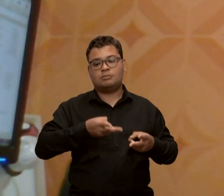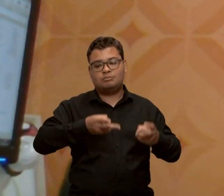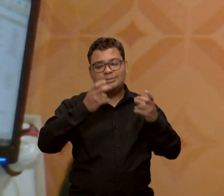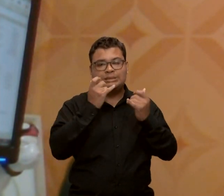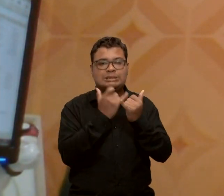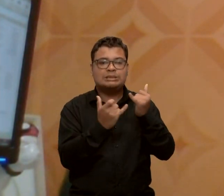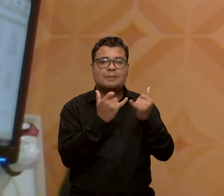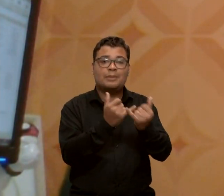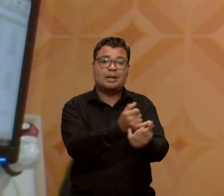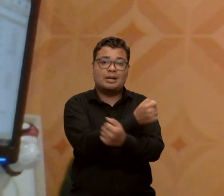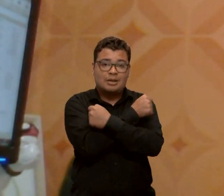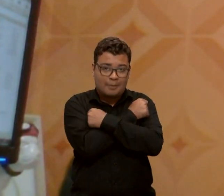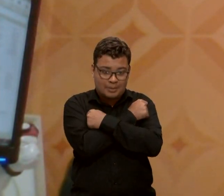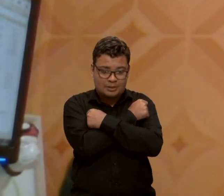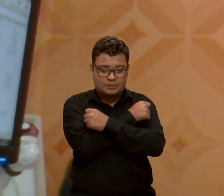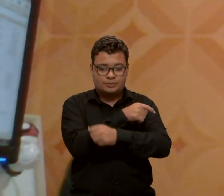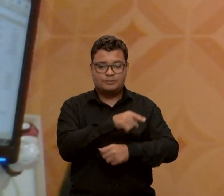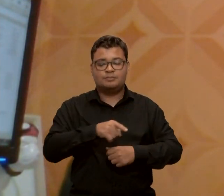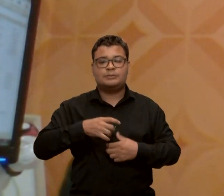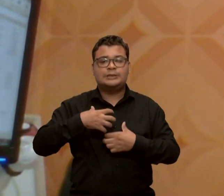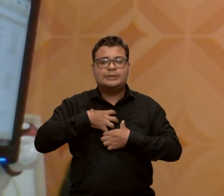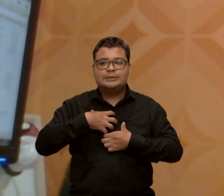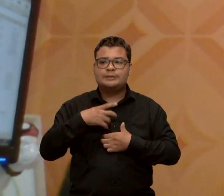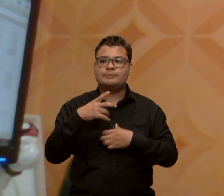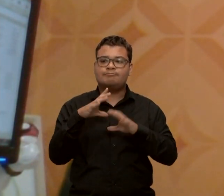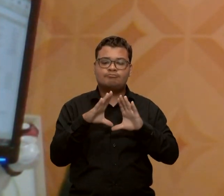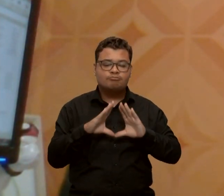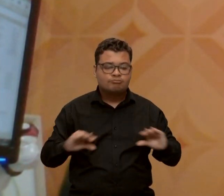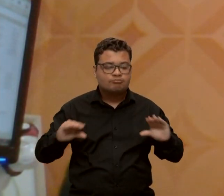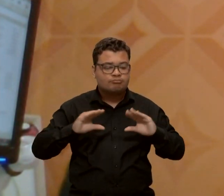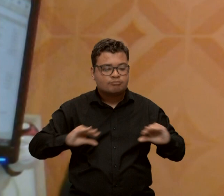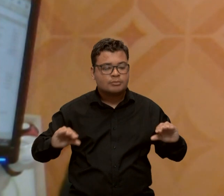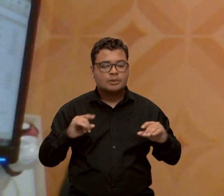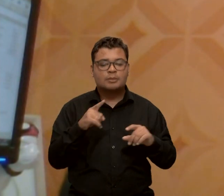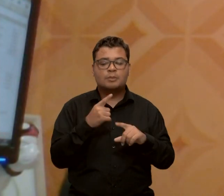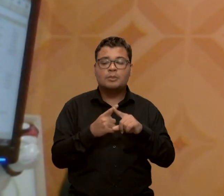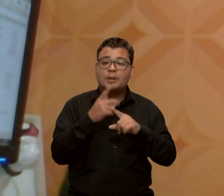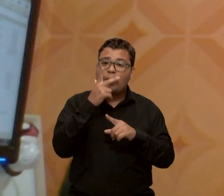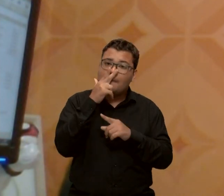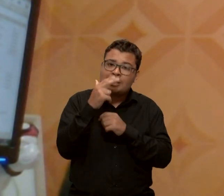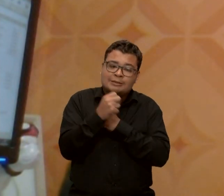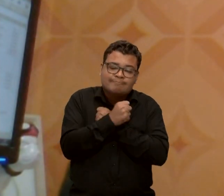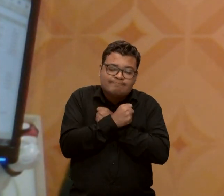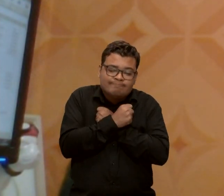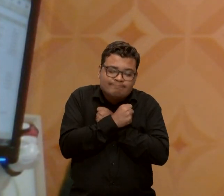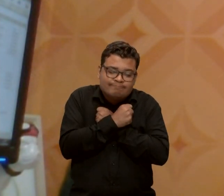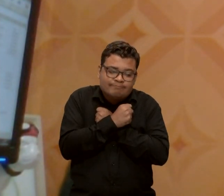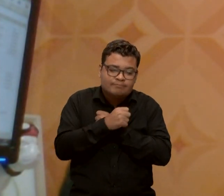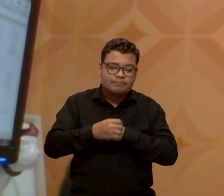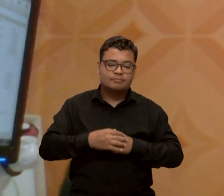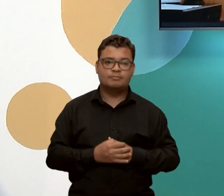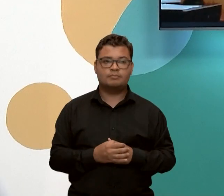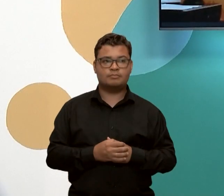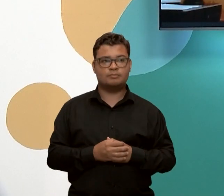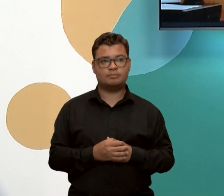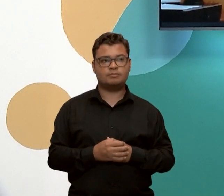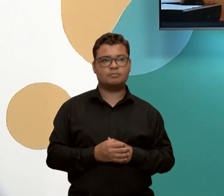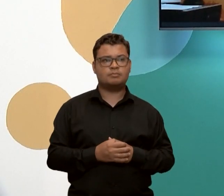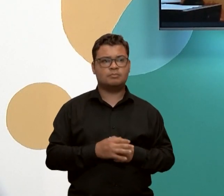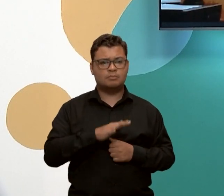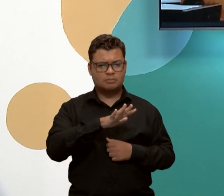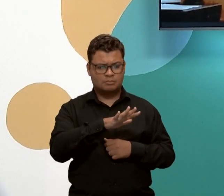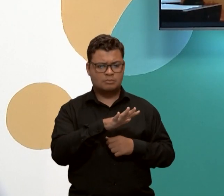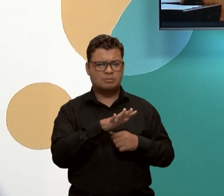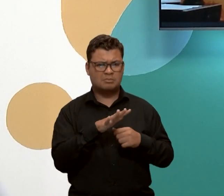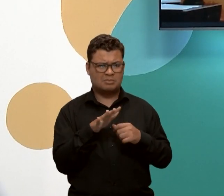fosse um abraço. Então, ele se sente confortável porque ele acha que ele está sendo abraçado. Isso também é indicado